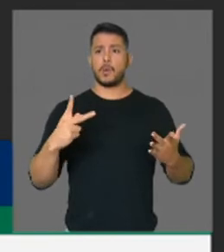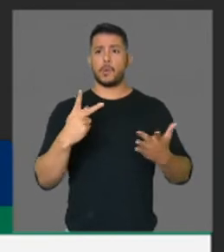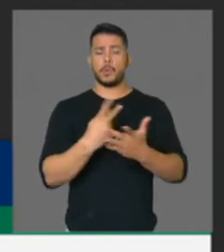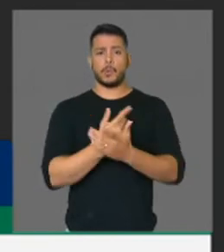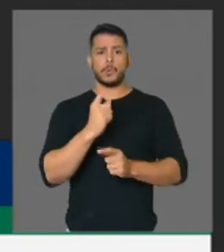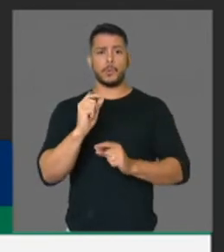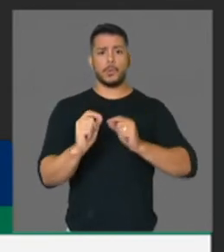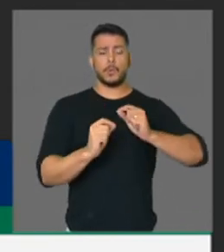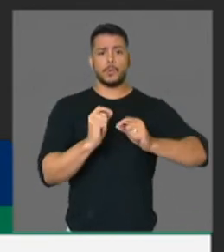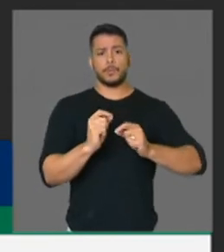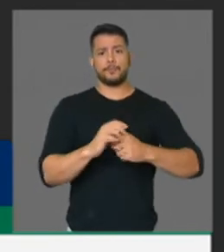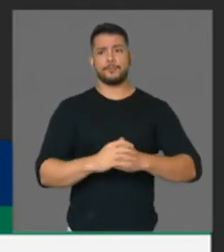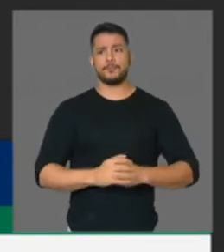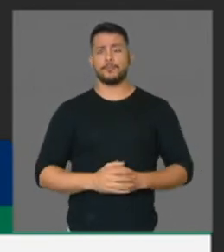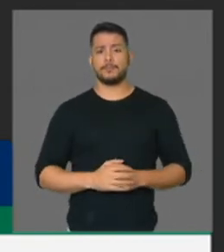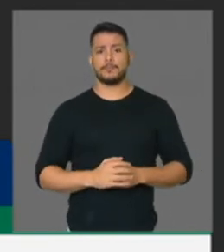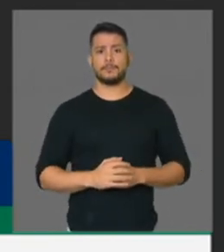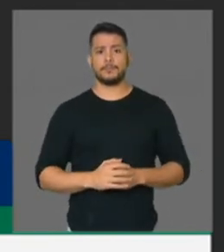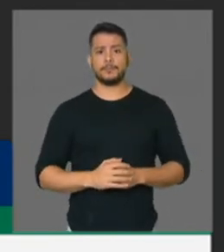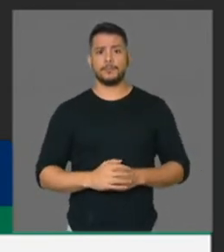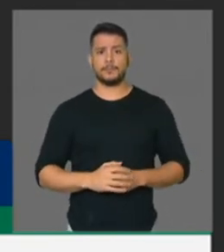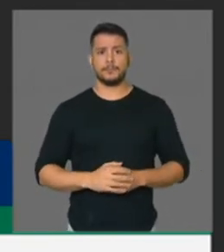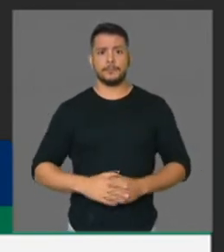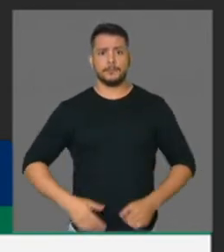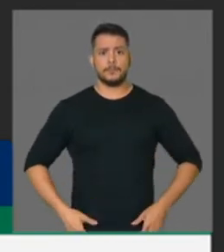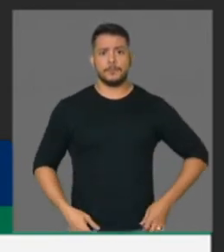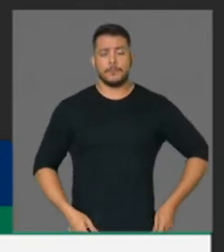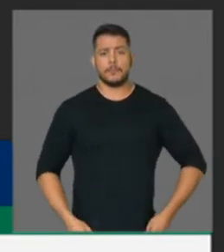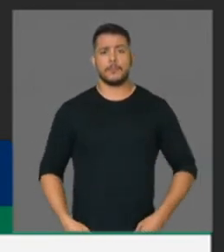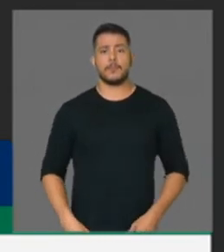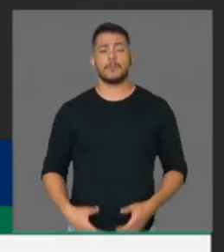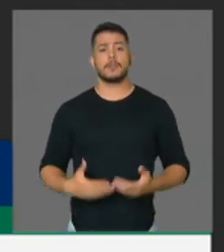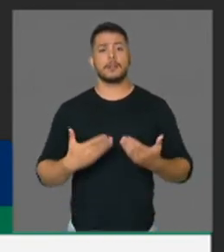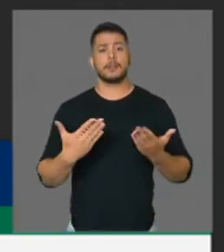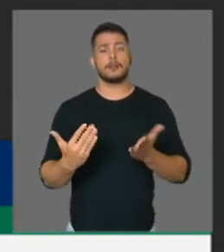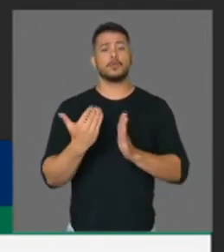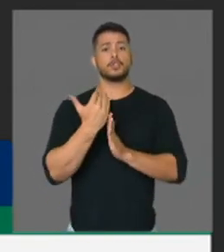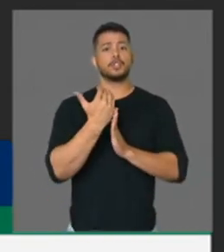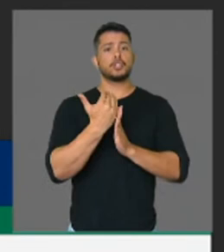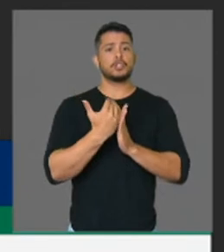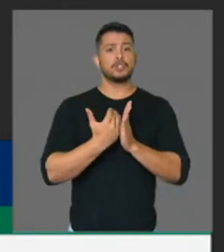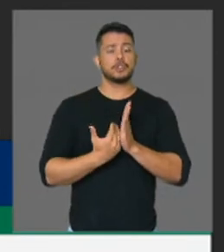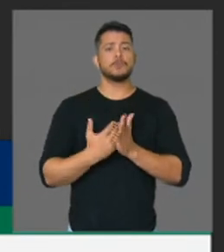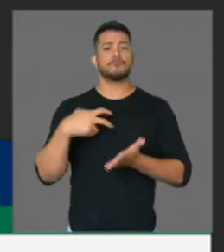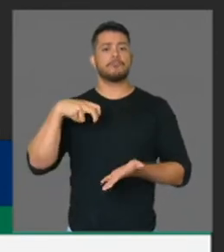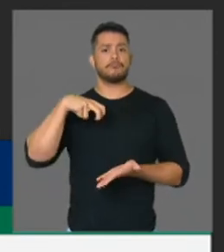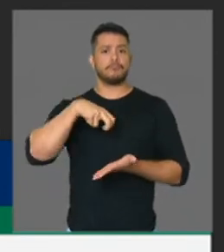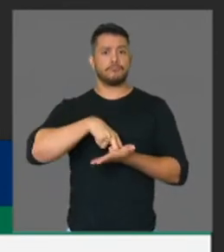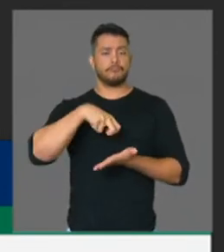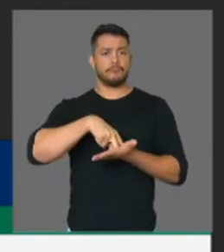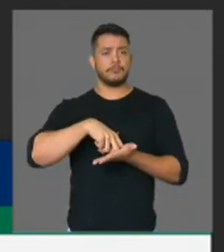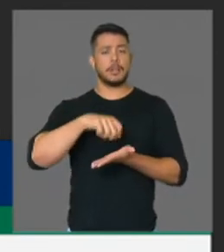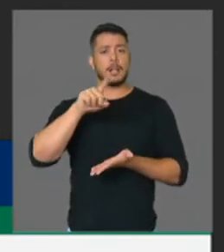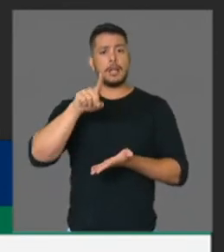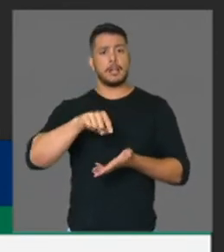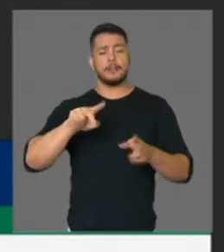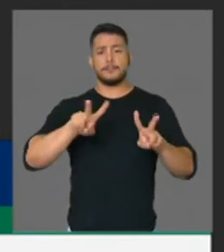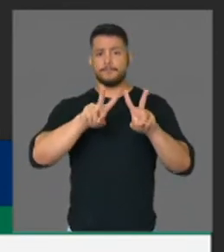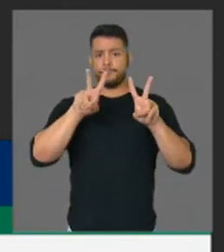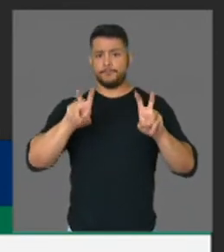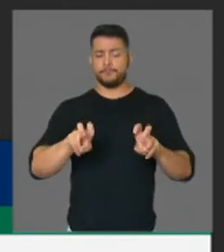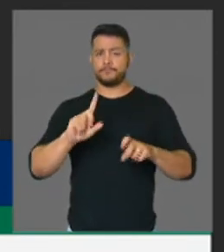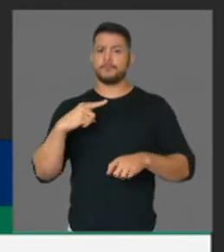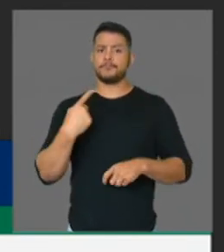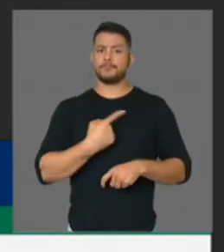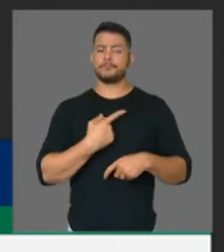sua pena, já que o Brasil condena até 30 anos. Então, a redução da maioridade penal é uma matéria que temos que tratar